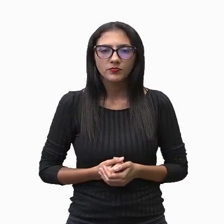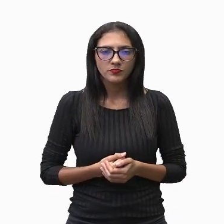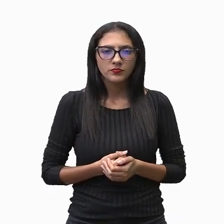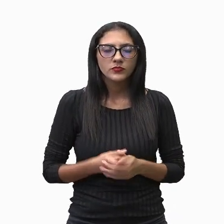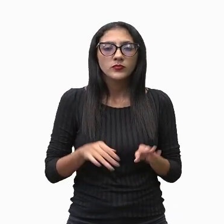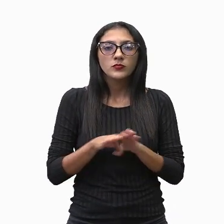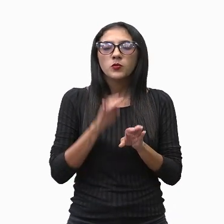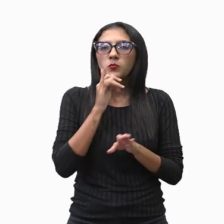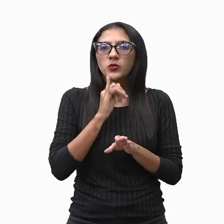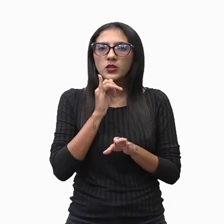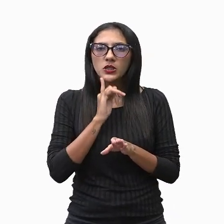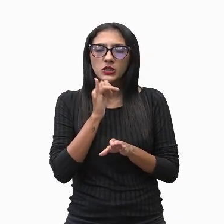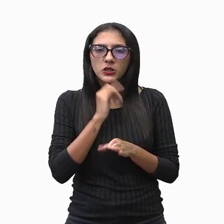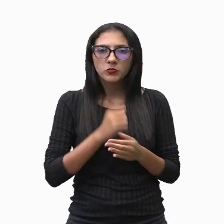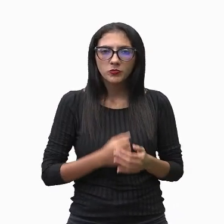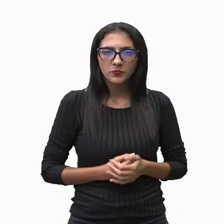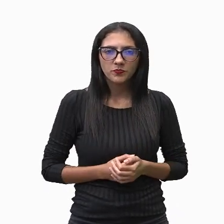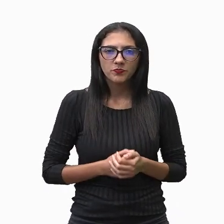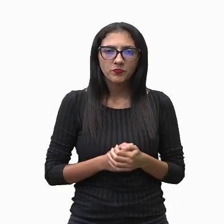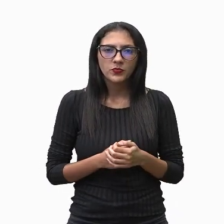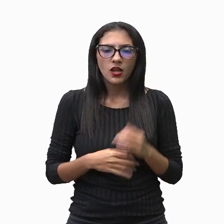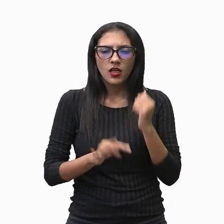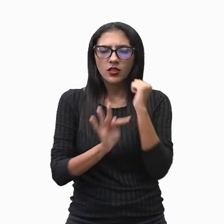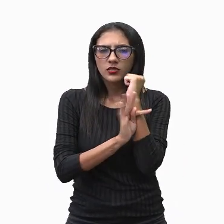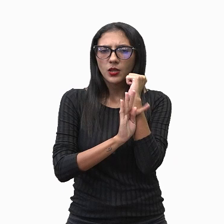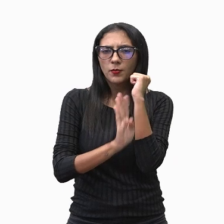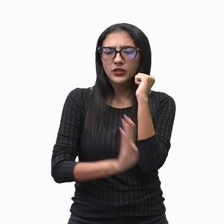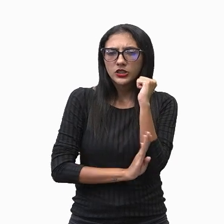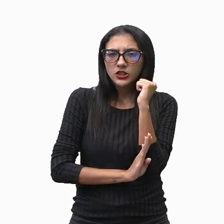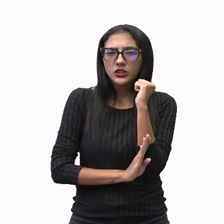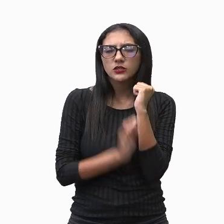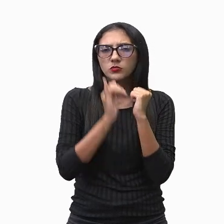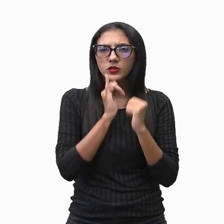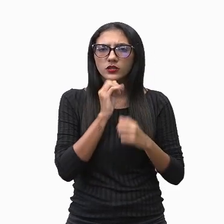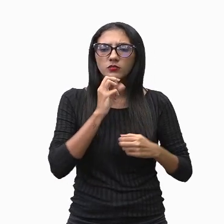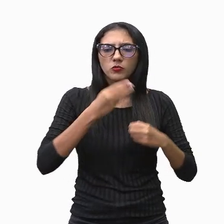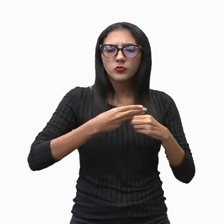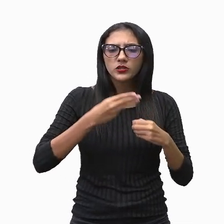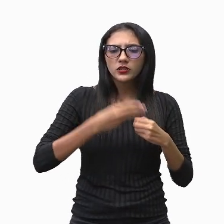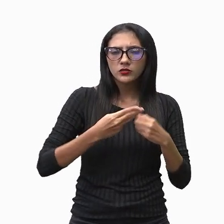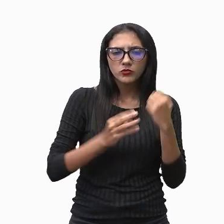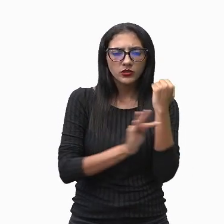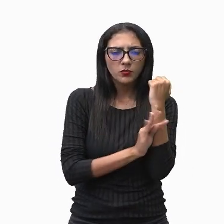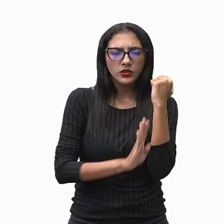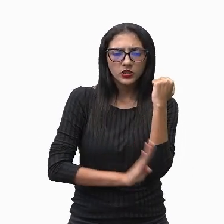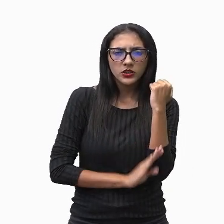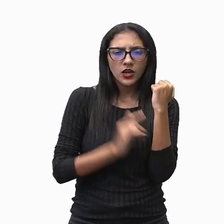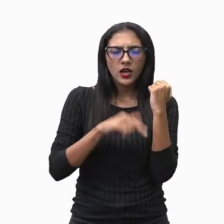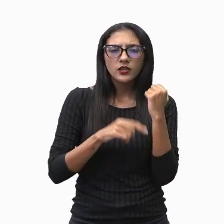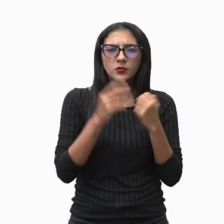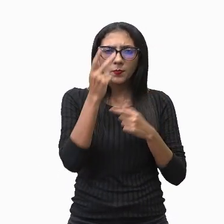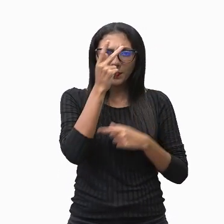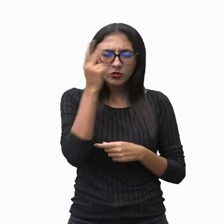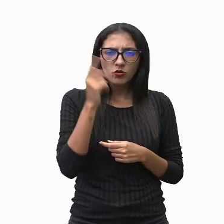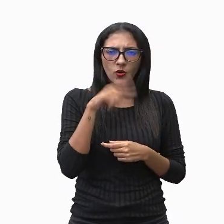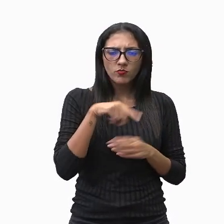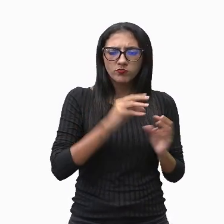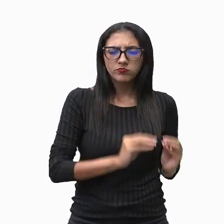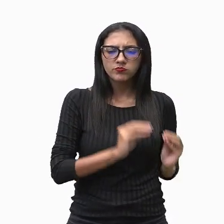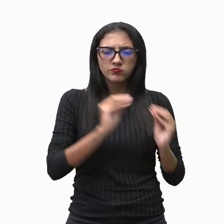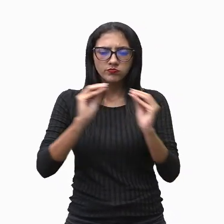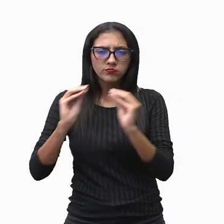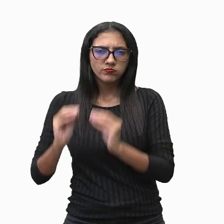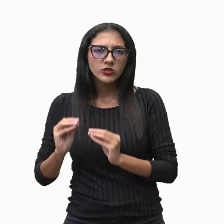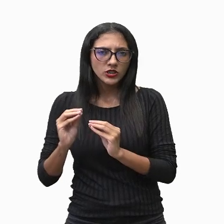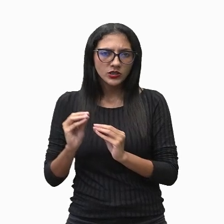por exemplo, com Tabatinga, deve ter ouvido falar de pessoas que vão para a Colômbia em busca de serviços de